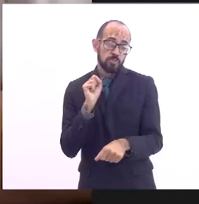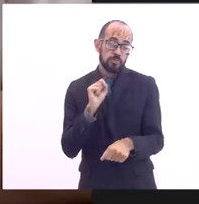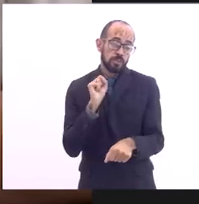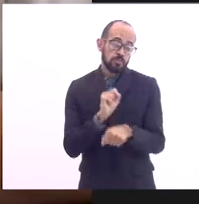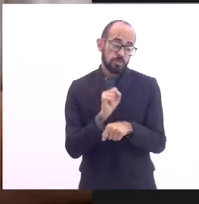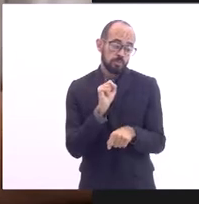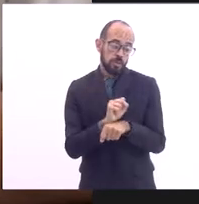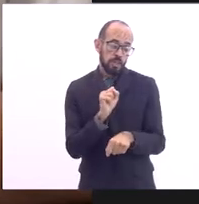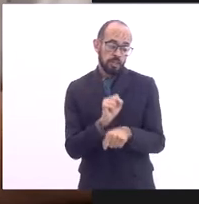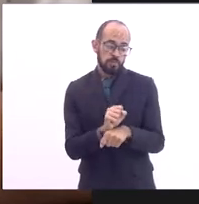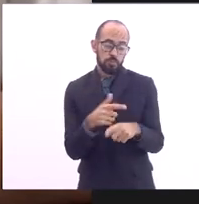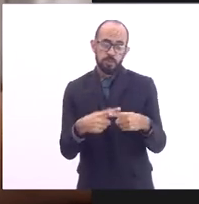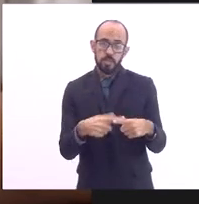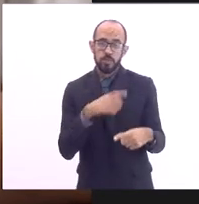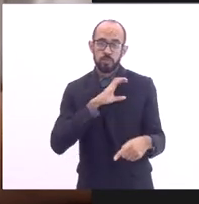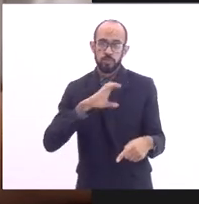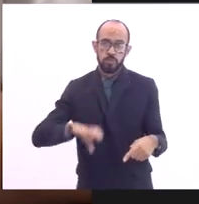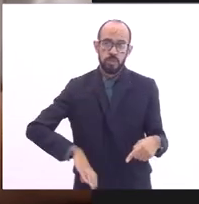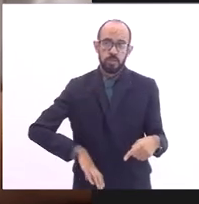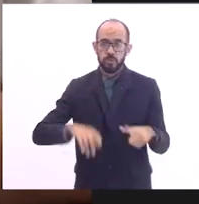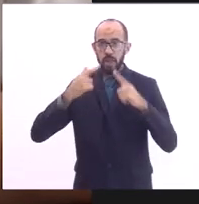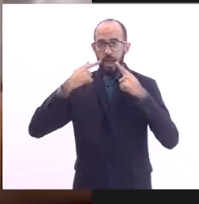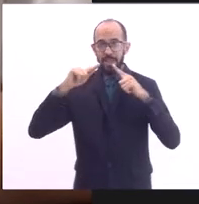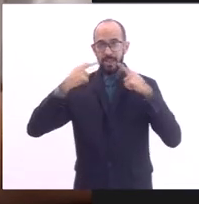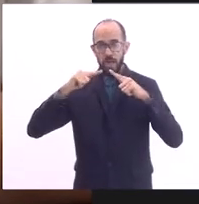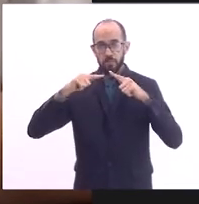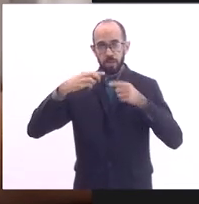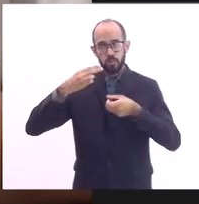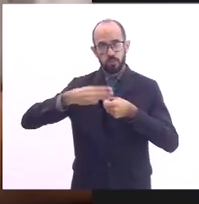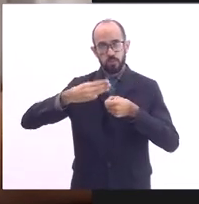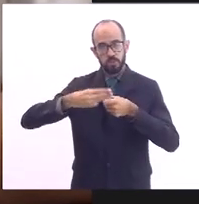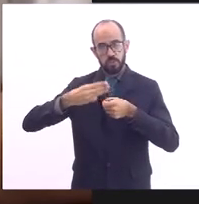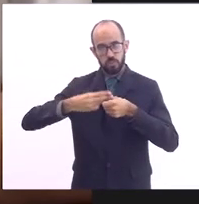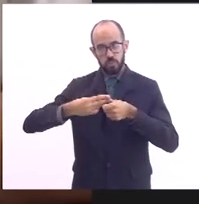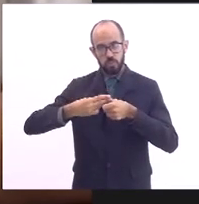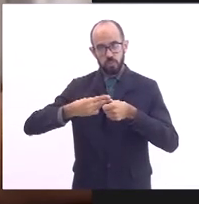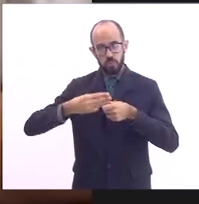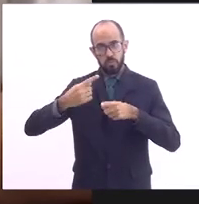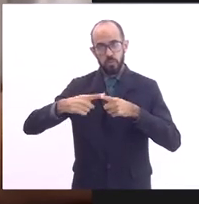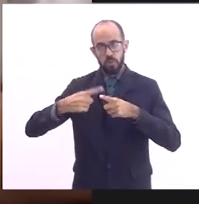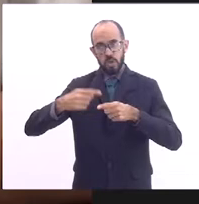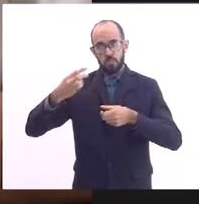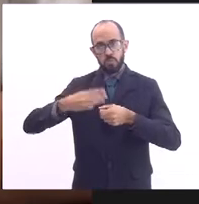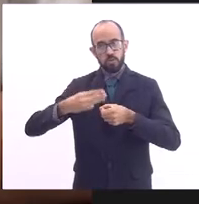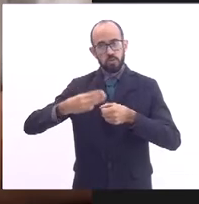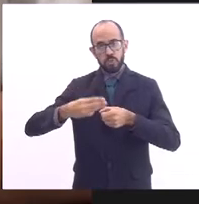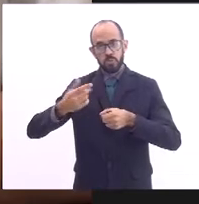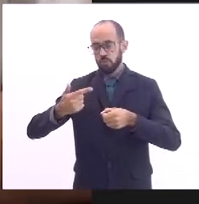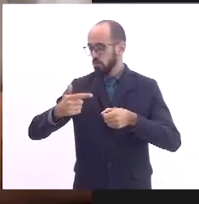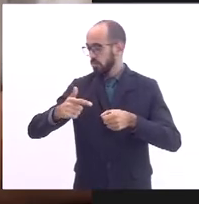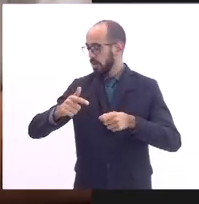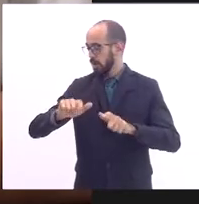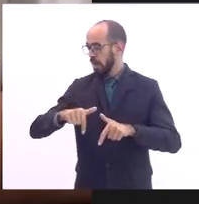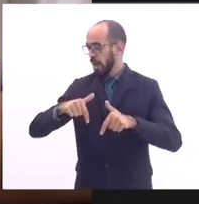reclamando do município, que o município não atua, que o município